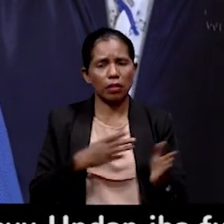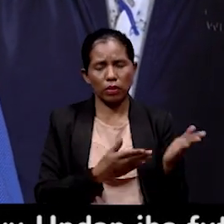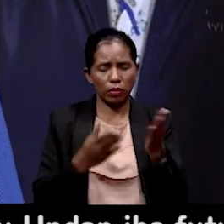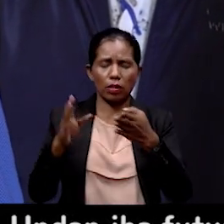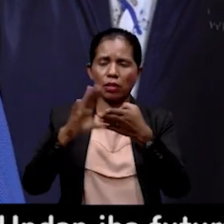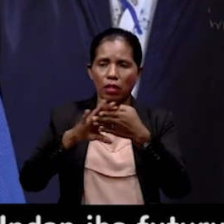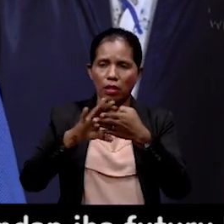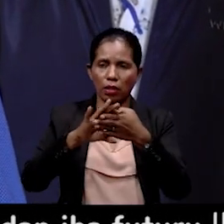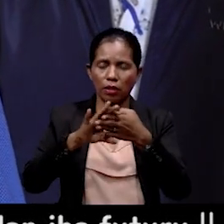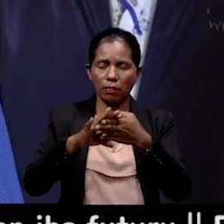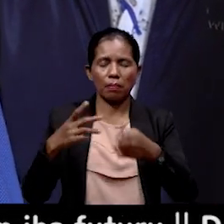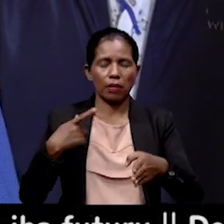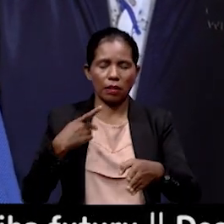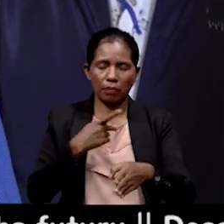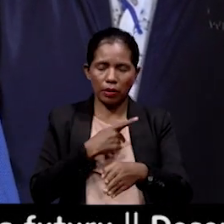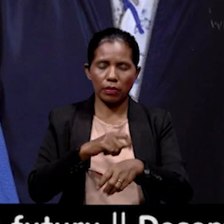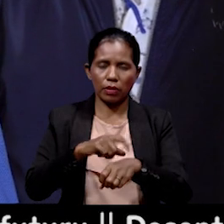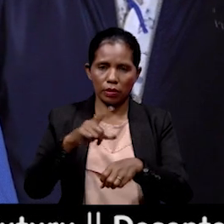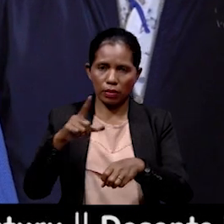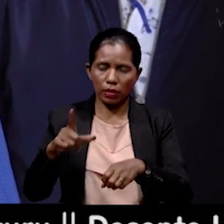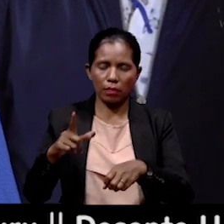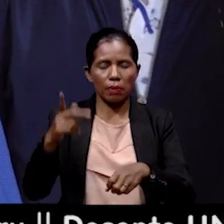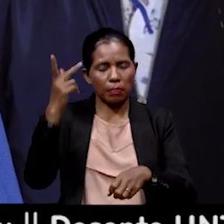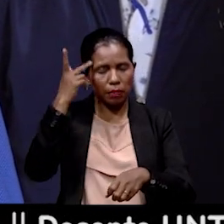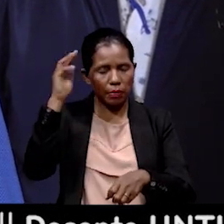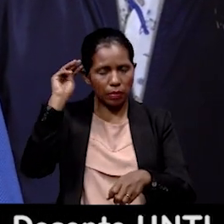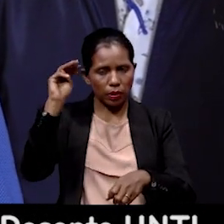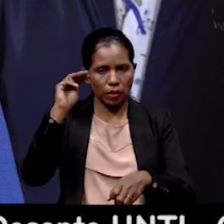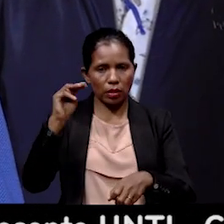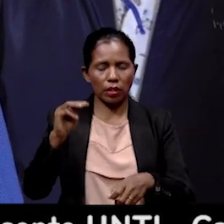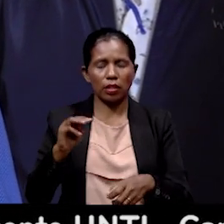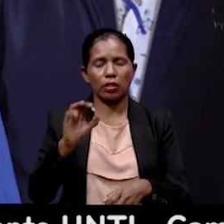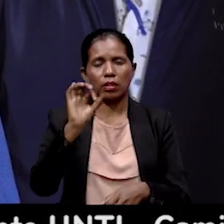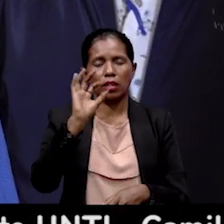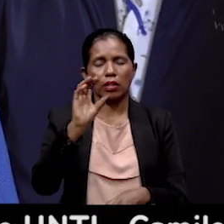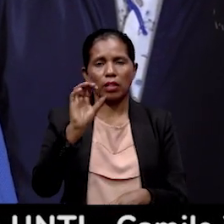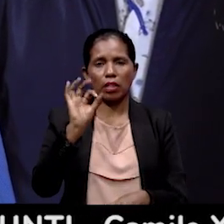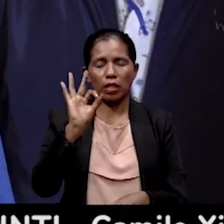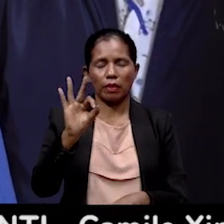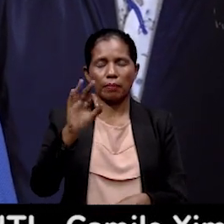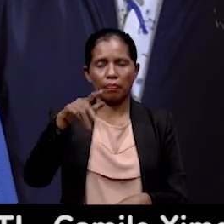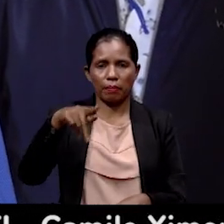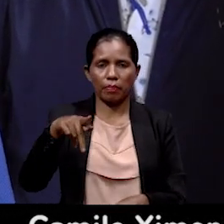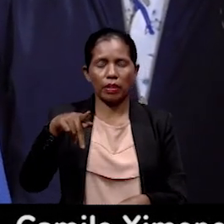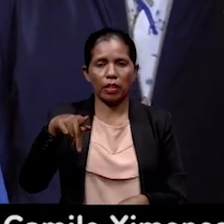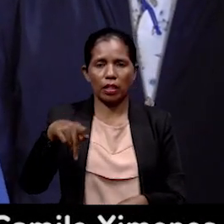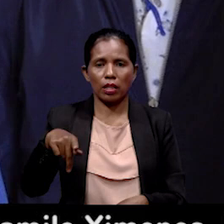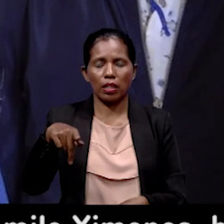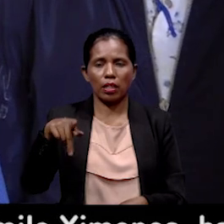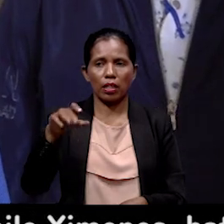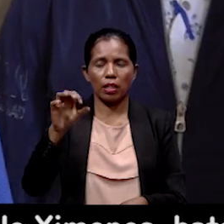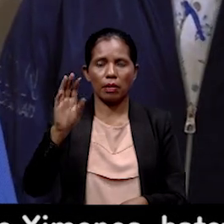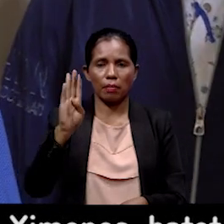vai ministro, vai parlamento, vai primeiro-ministro, vai função pública, vai PDHG, vai